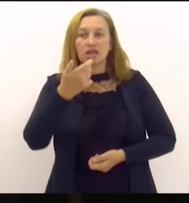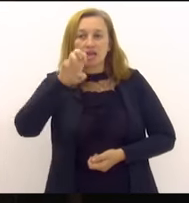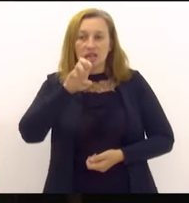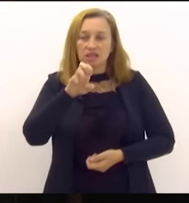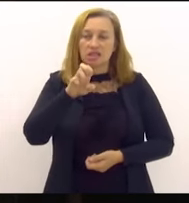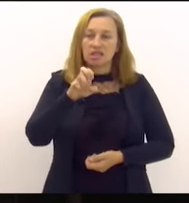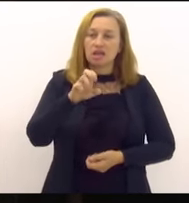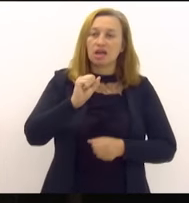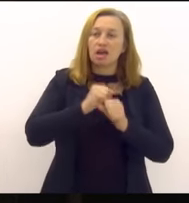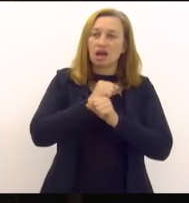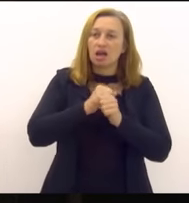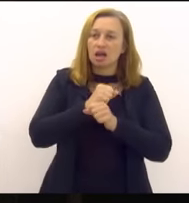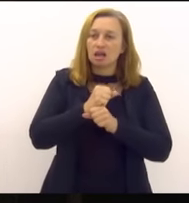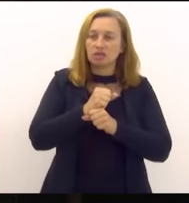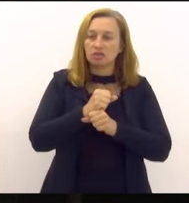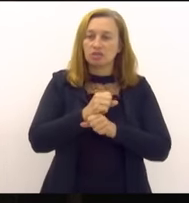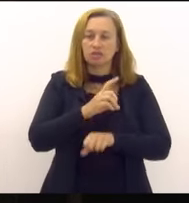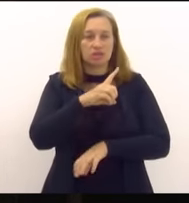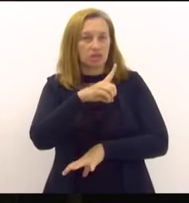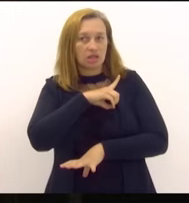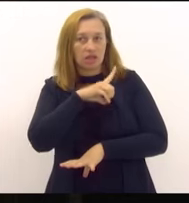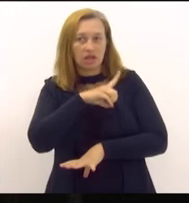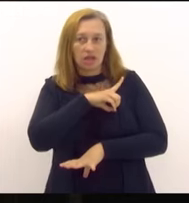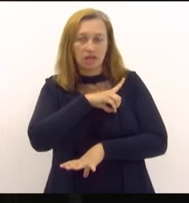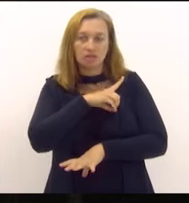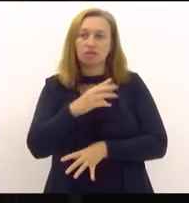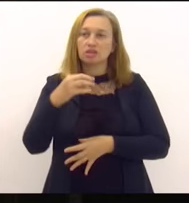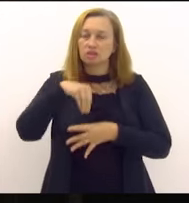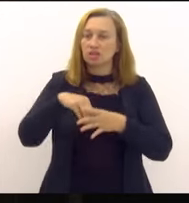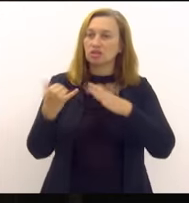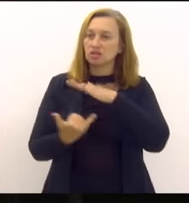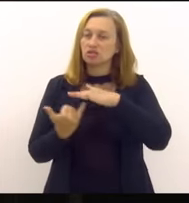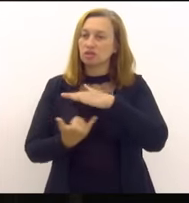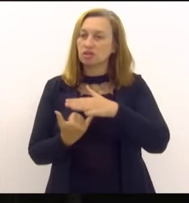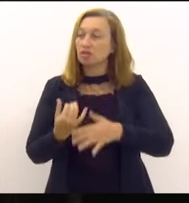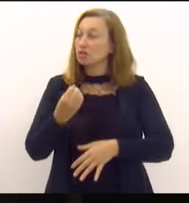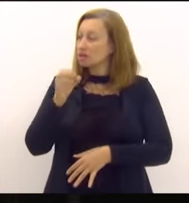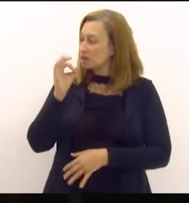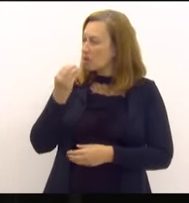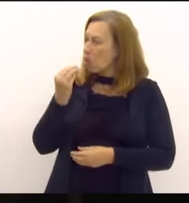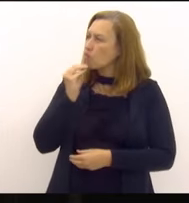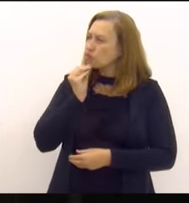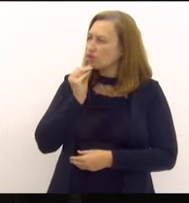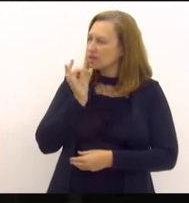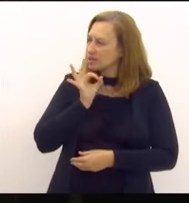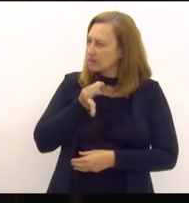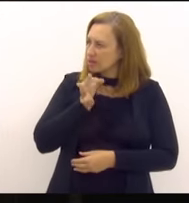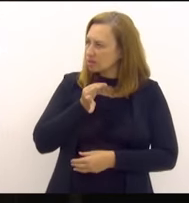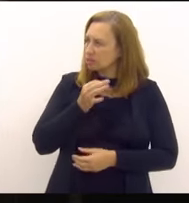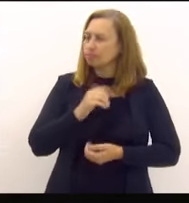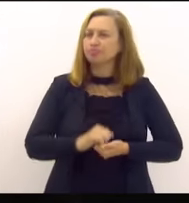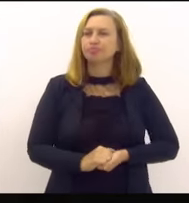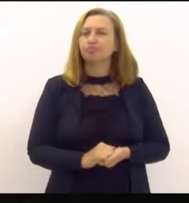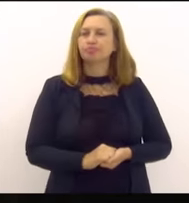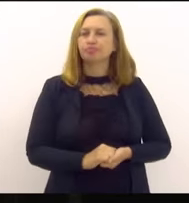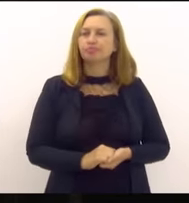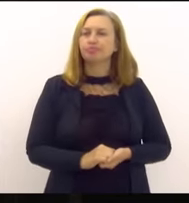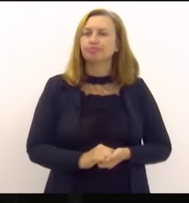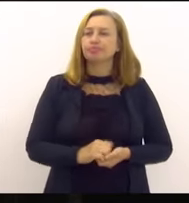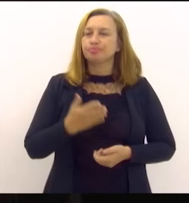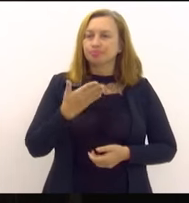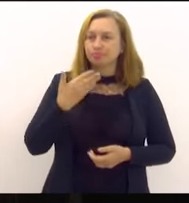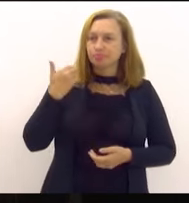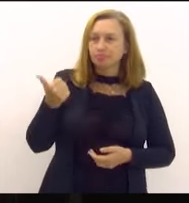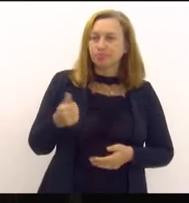da instituição? É óbvio que é razoável. Inclusive, isso aperfeiçoa